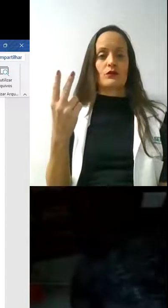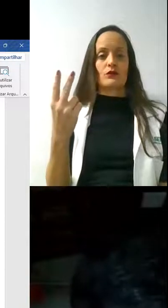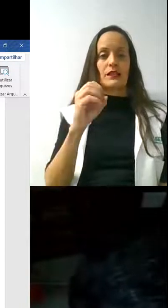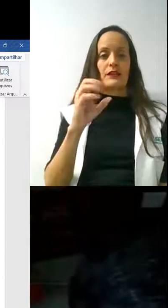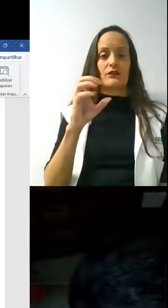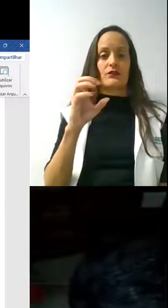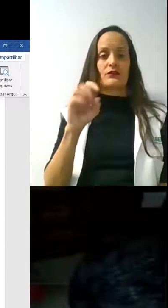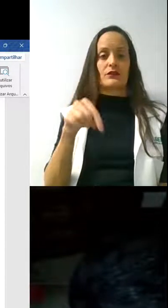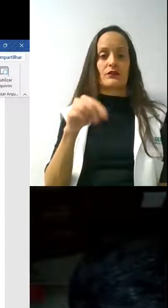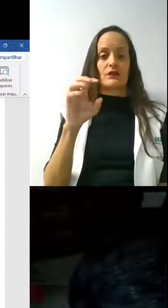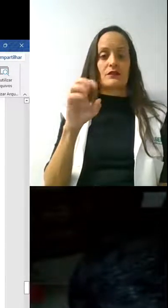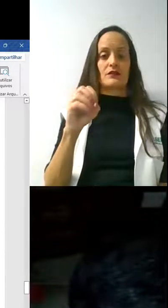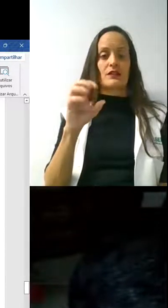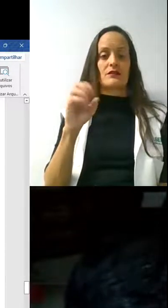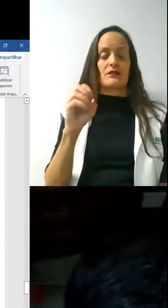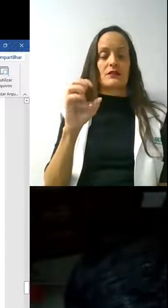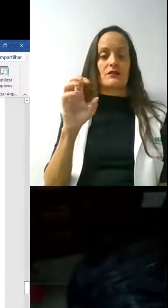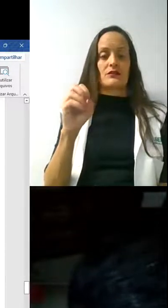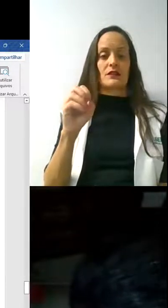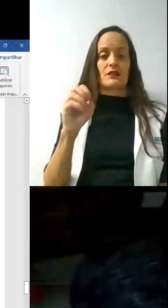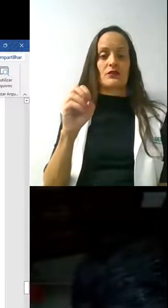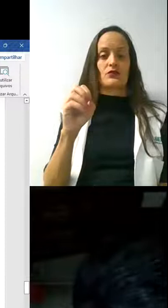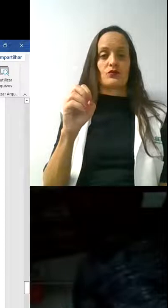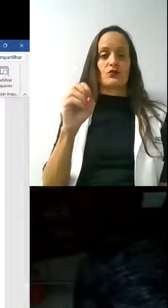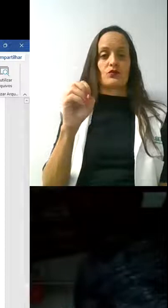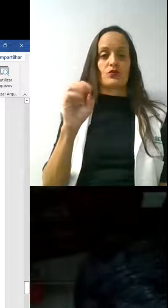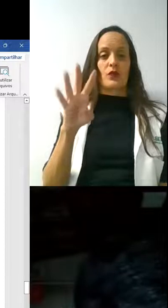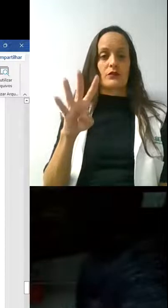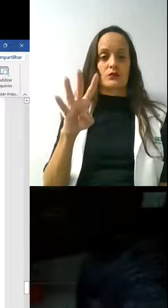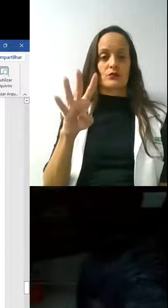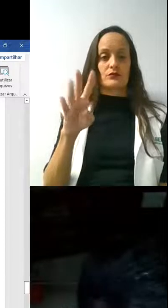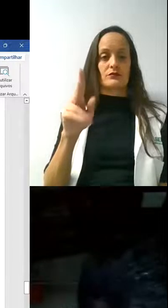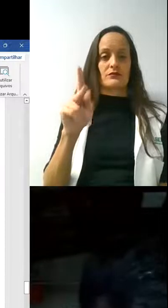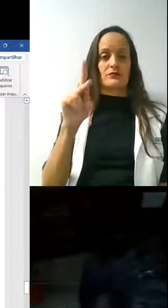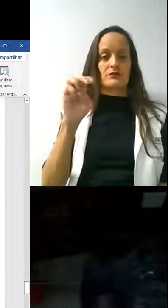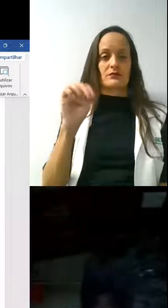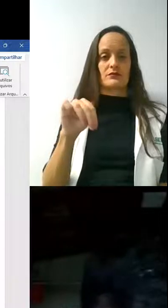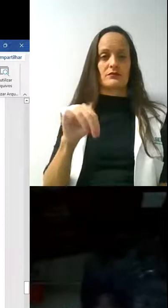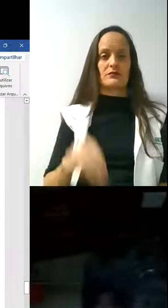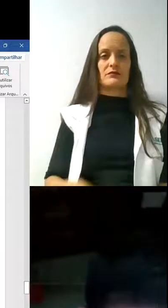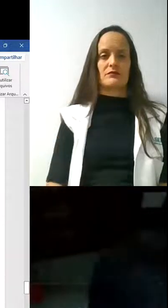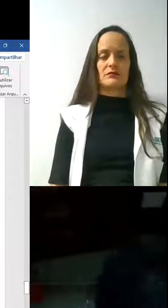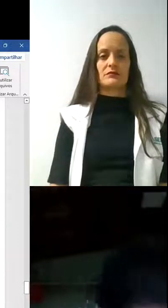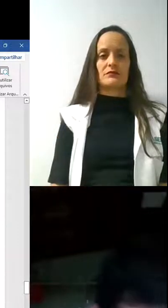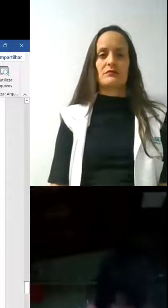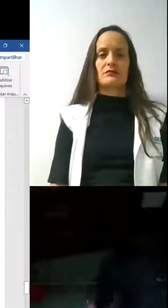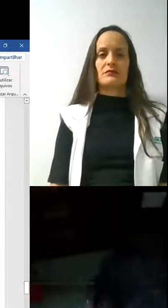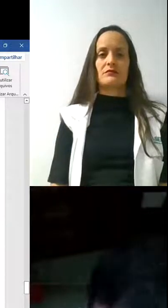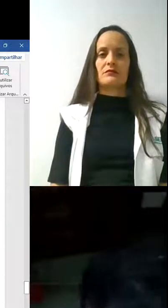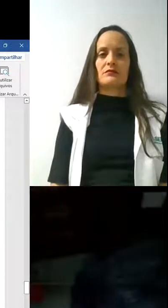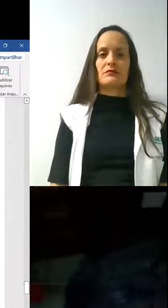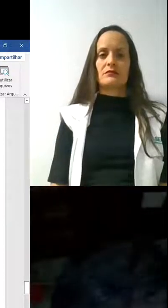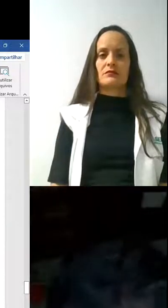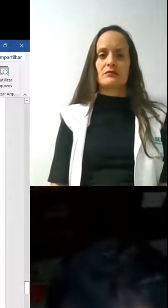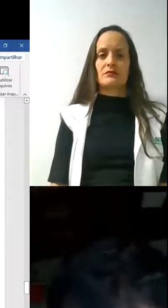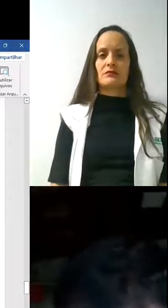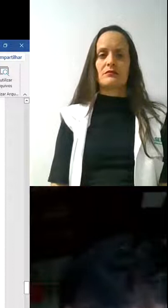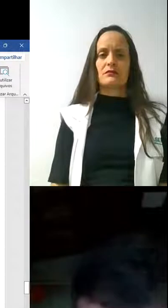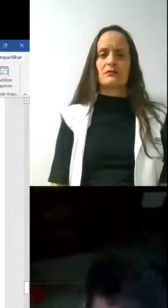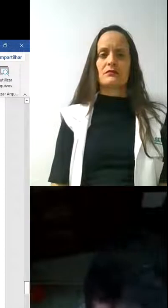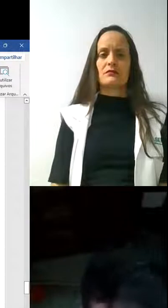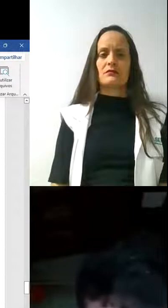0,0004 quilômetros. Beleza? Professor Ângelo, Oi. que nem aqui,